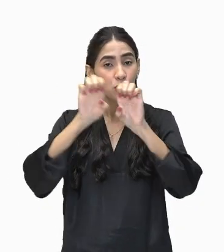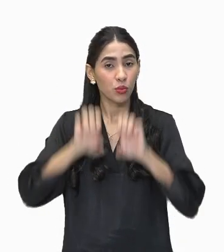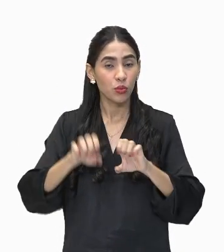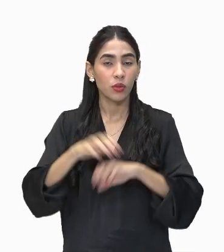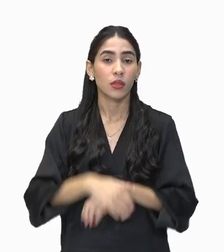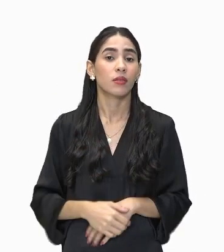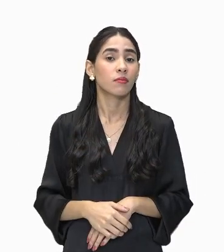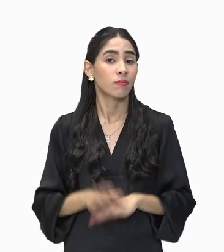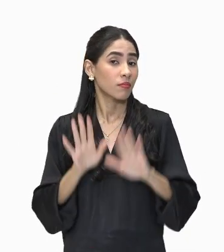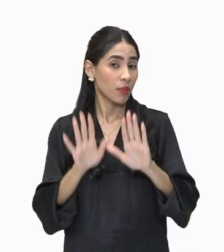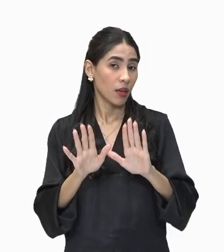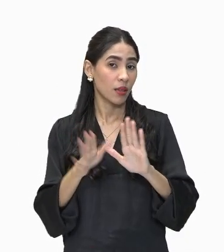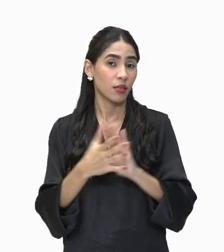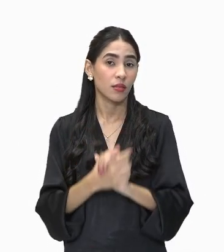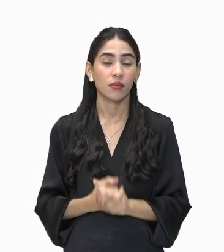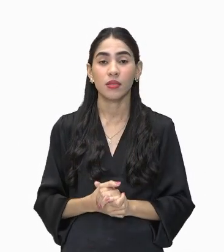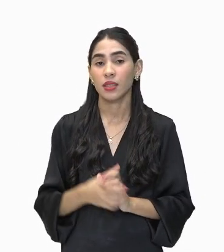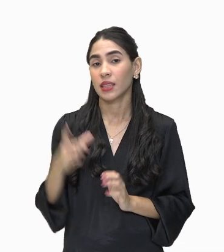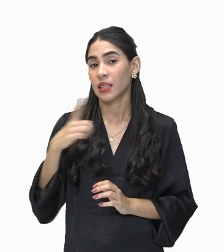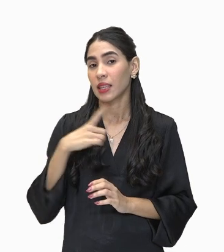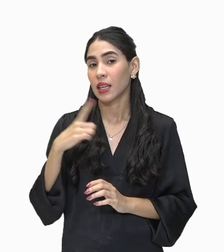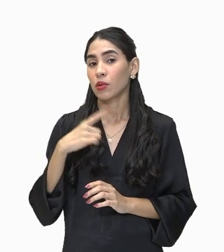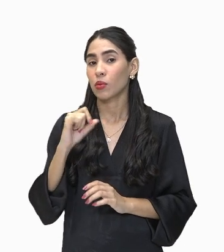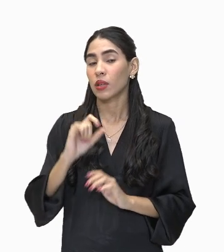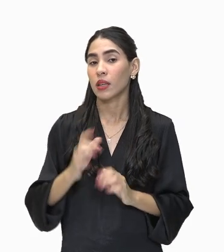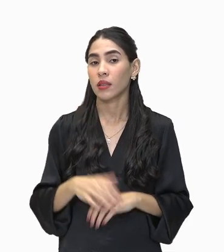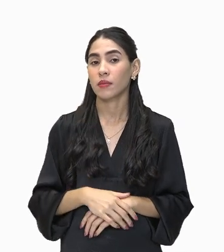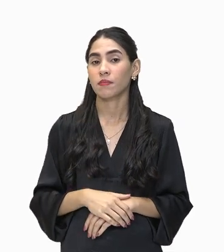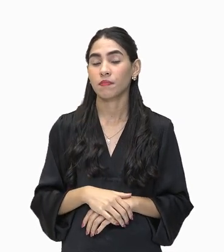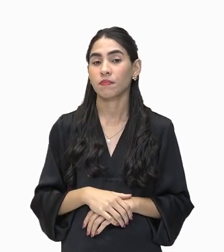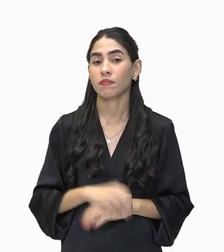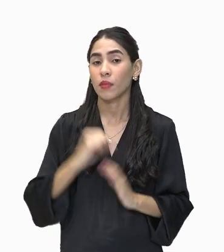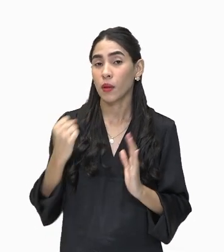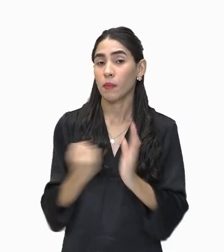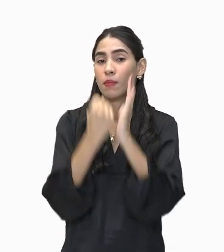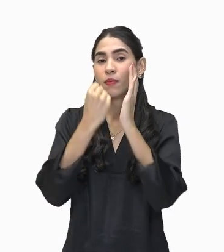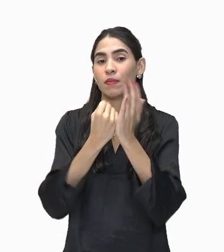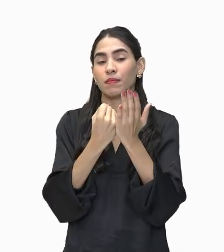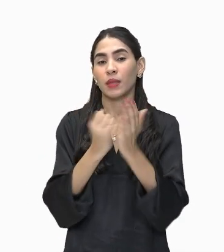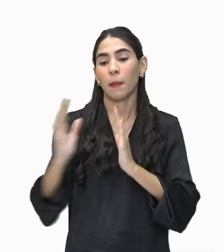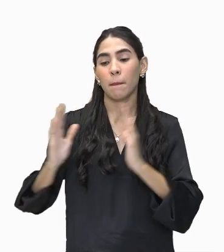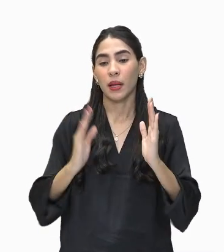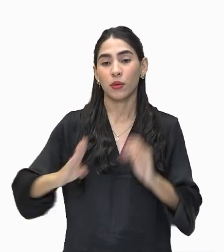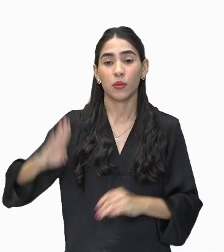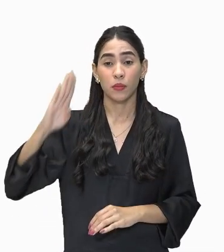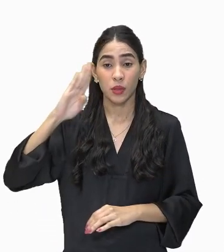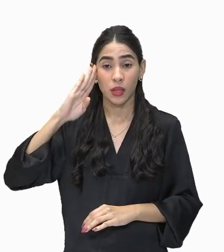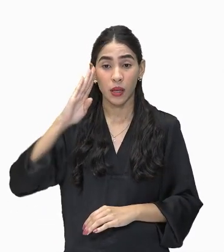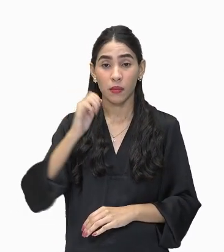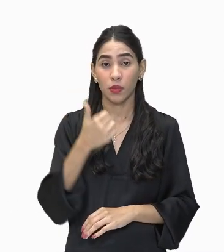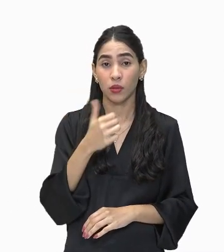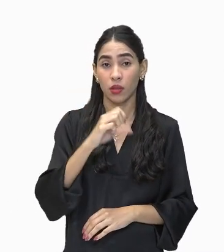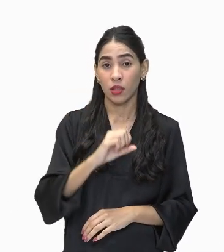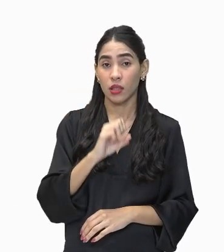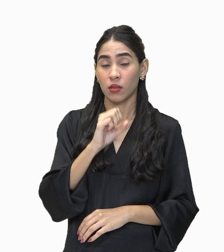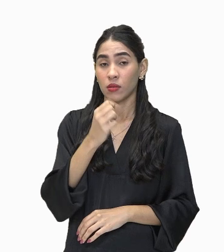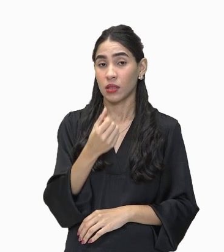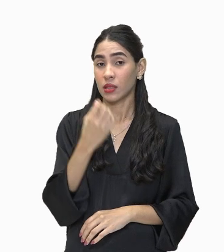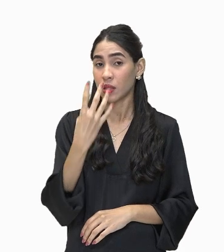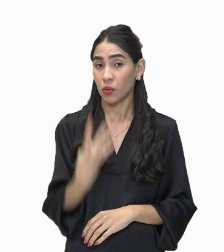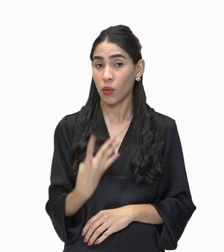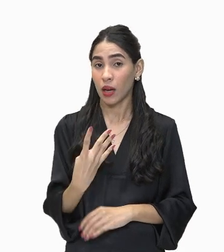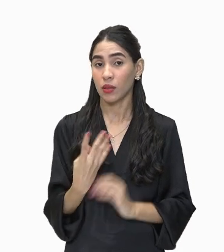Porém, com o advento aí da ditadura militar de 64, as ligas